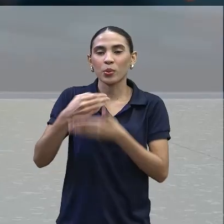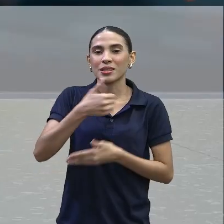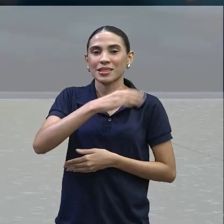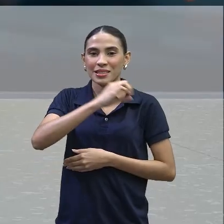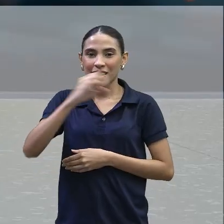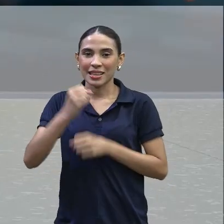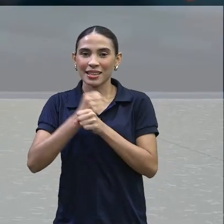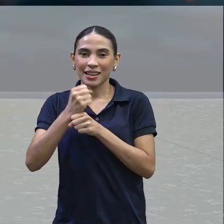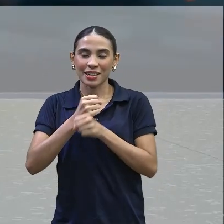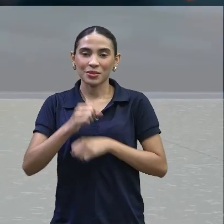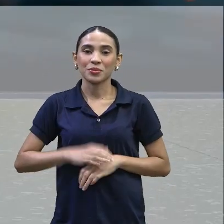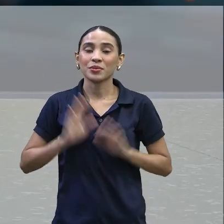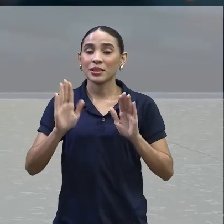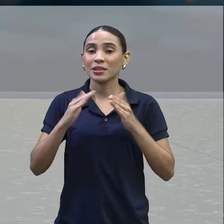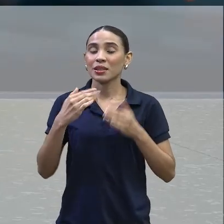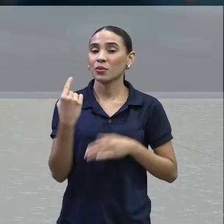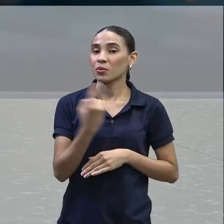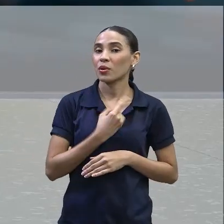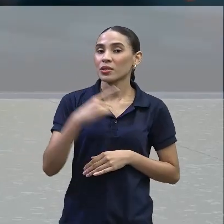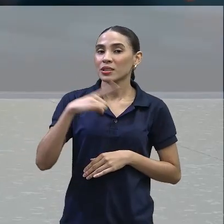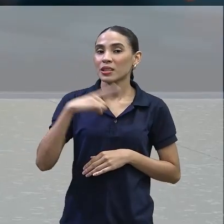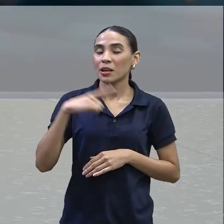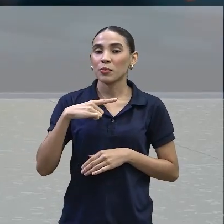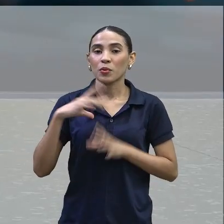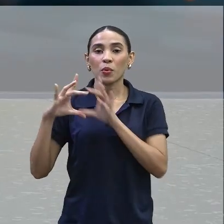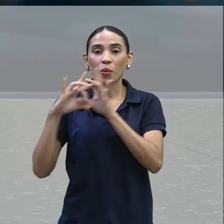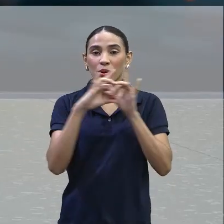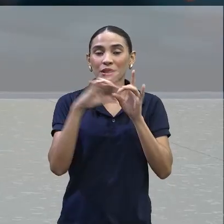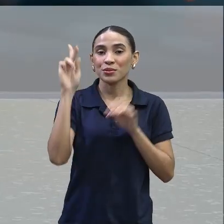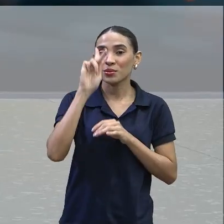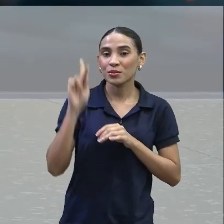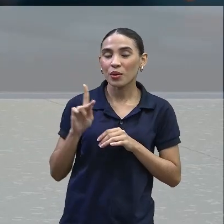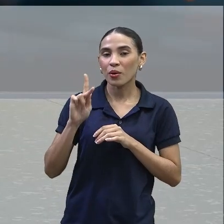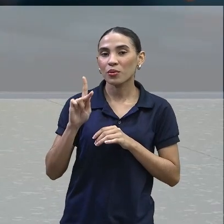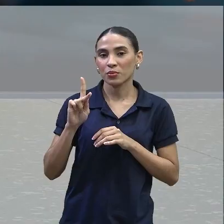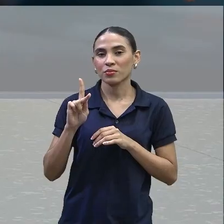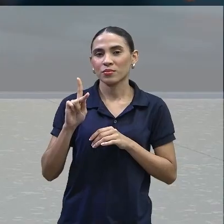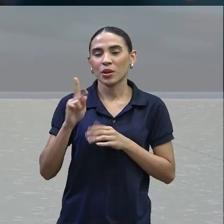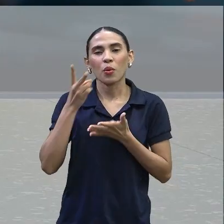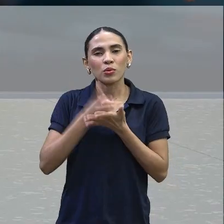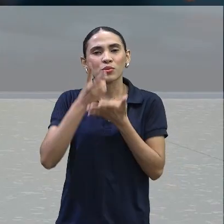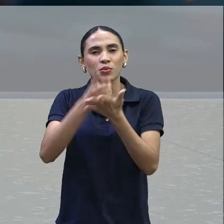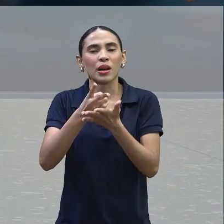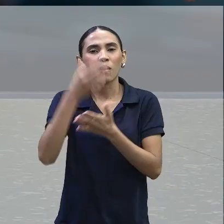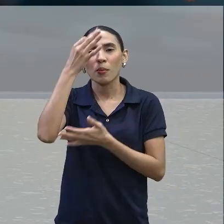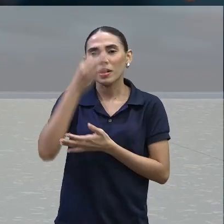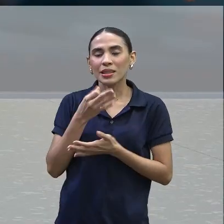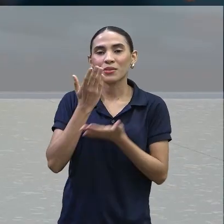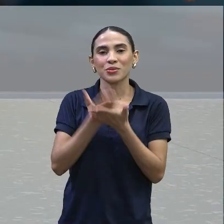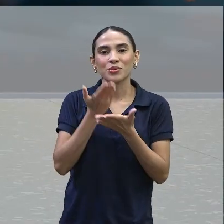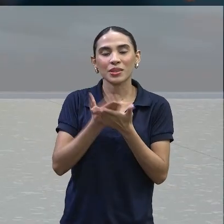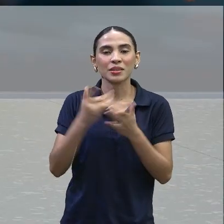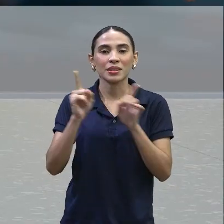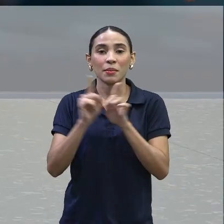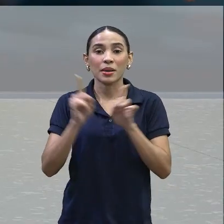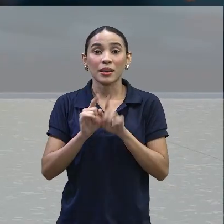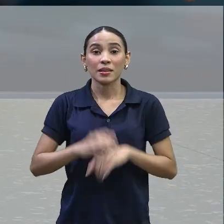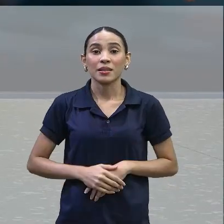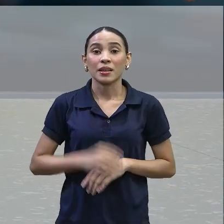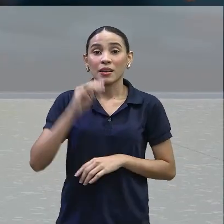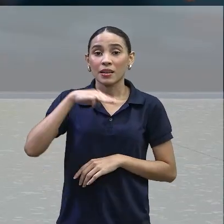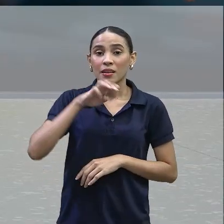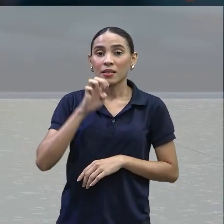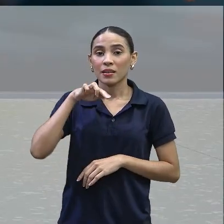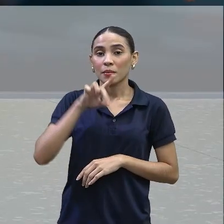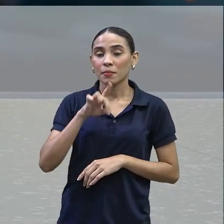anos, né? Então, nós temos um contexto histórico para poder continuar compreendendo e estudando. Lá em Mendel, né,